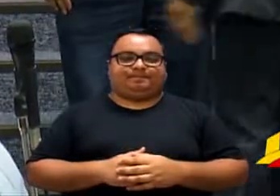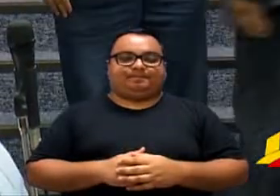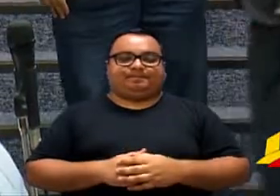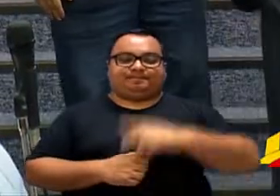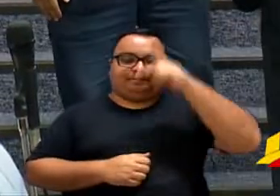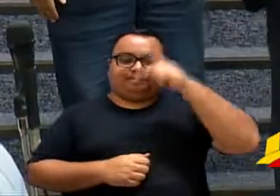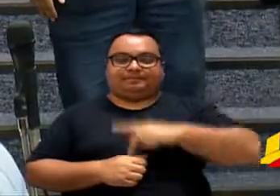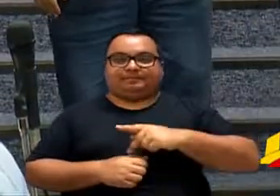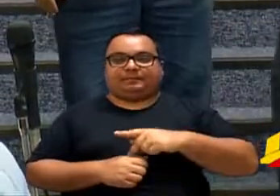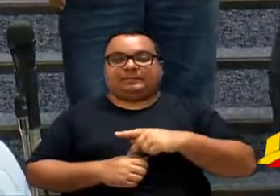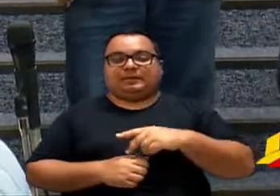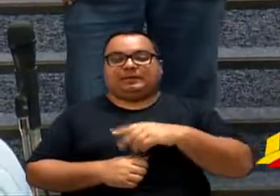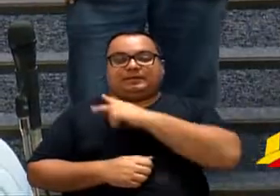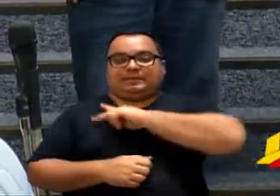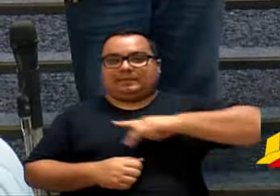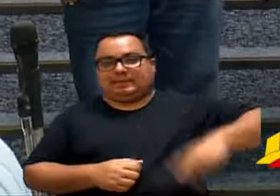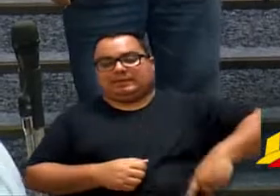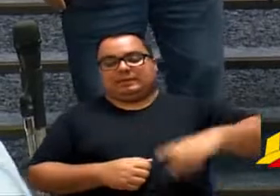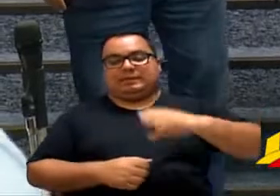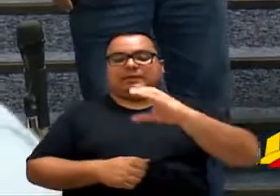Cláudio Sorocaba